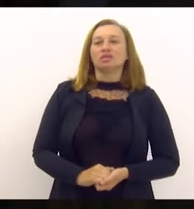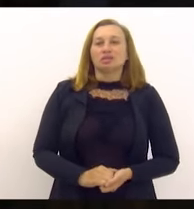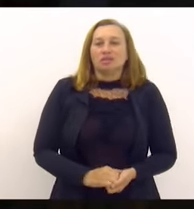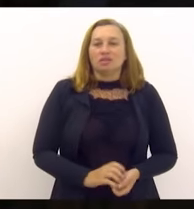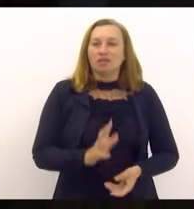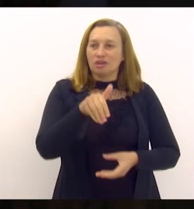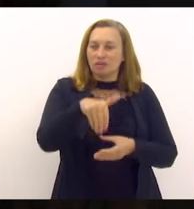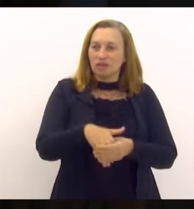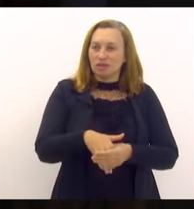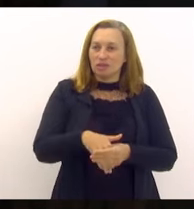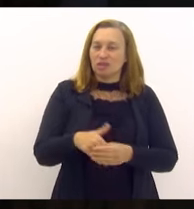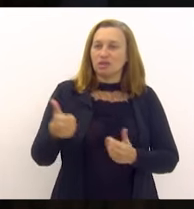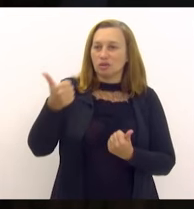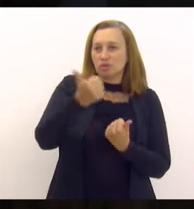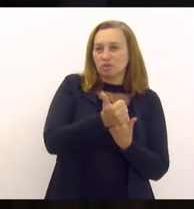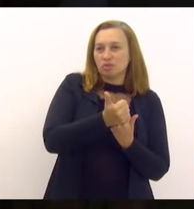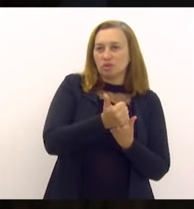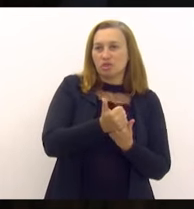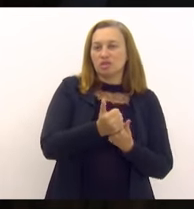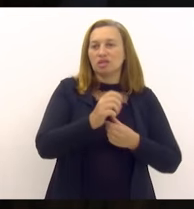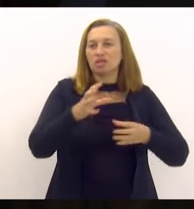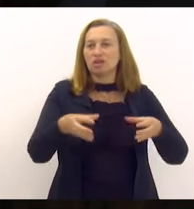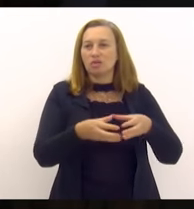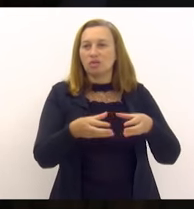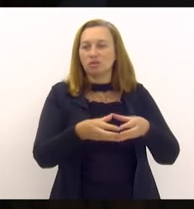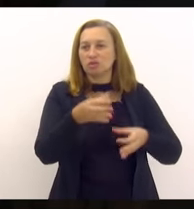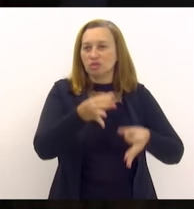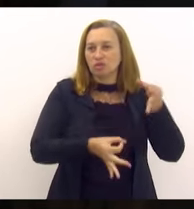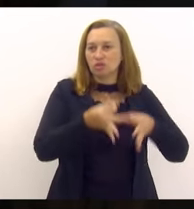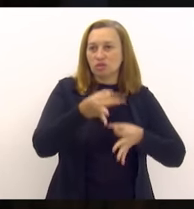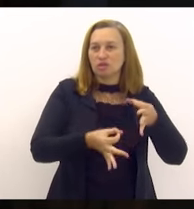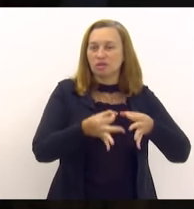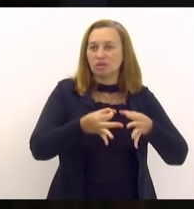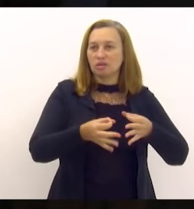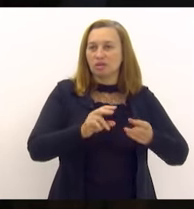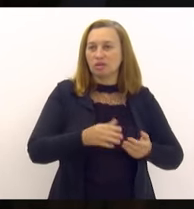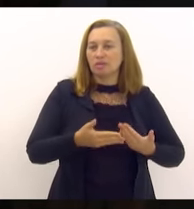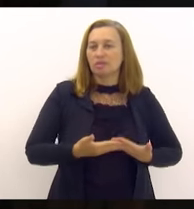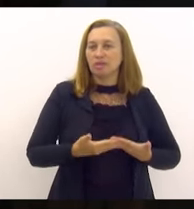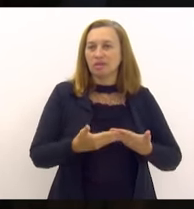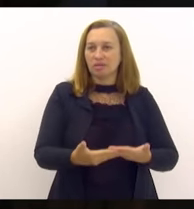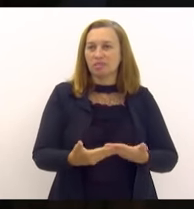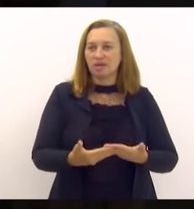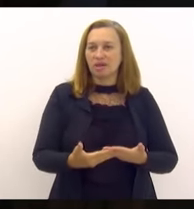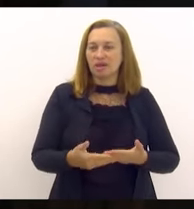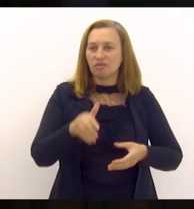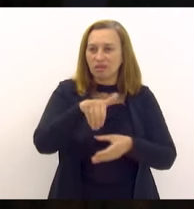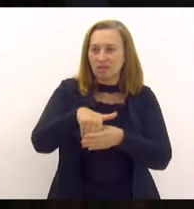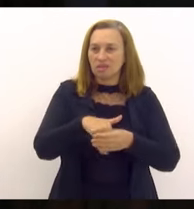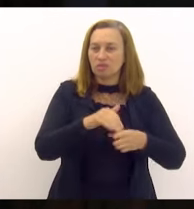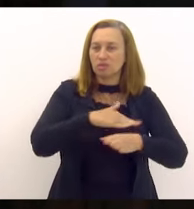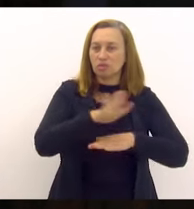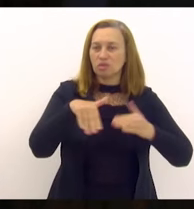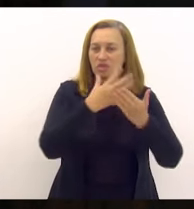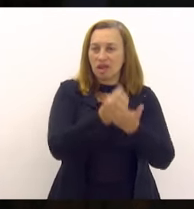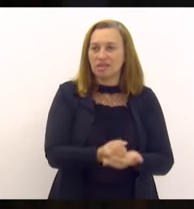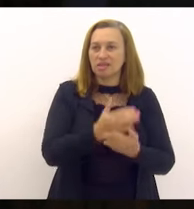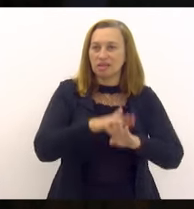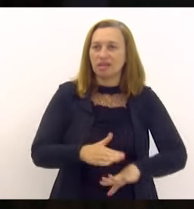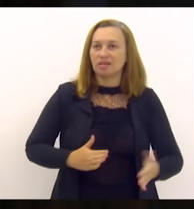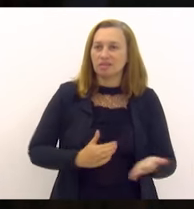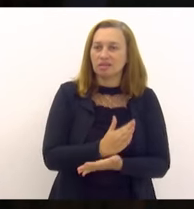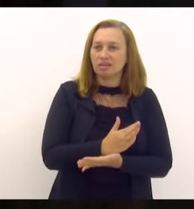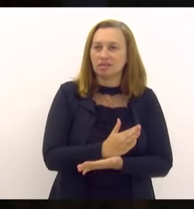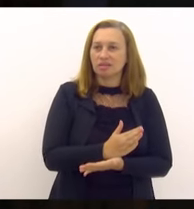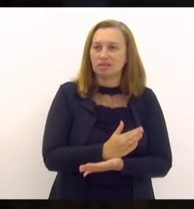em votação, o substitutivo da Comissão de Constituição e Justiça. Para encaminhar a votação. Conforme a final de redação. Senhores que aprovam, permaneçam como estão. Para